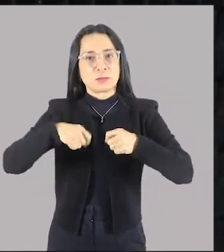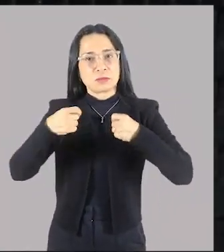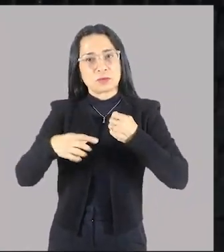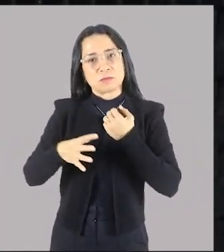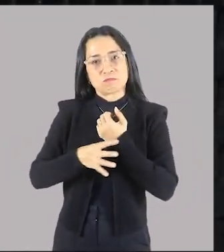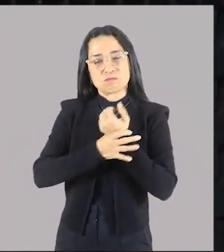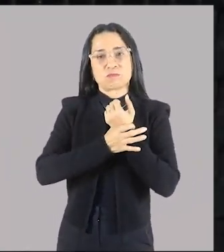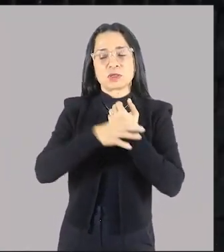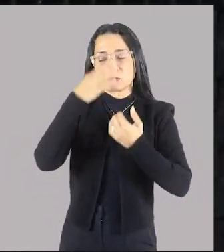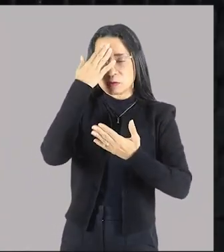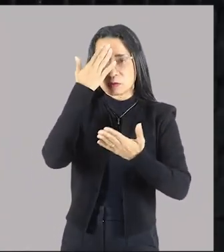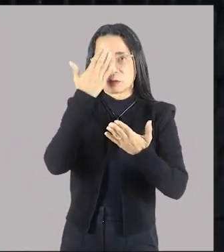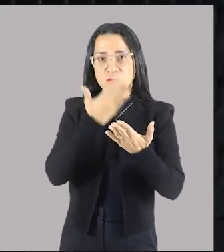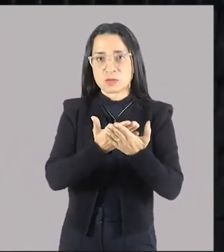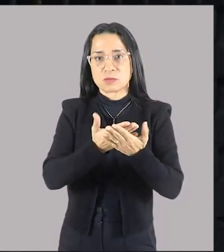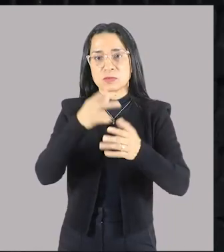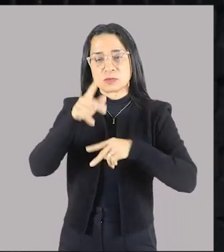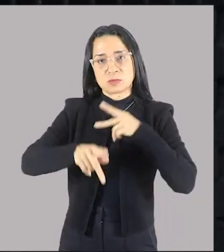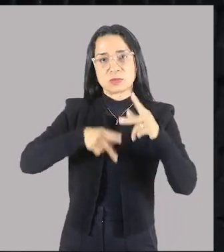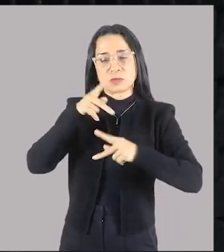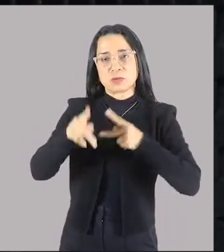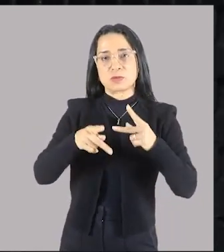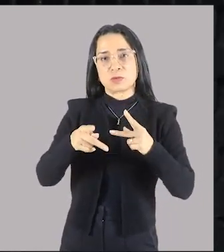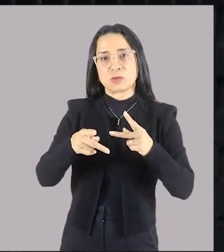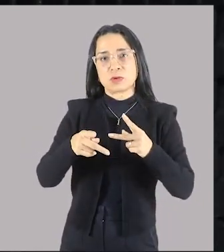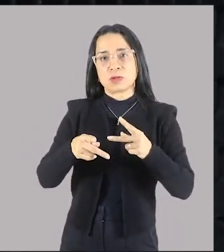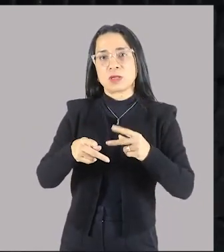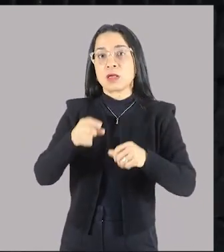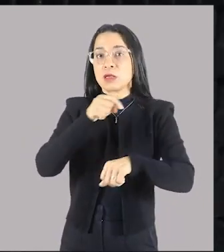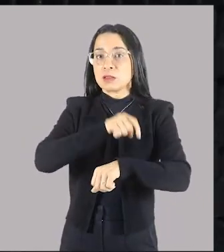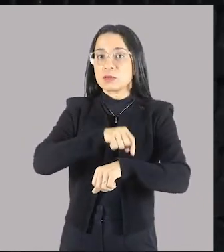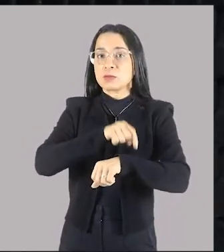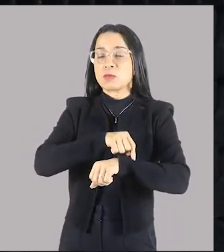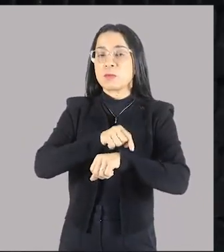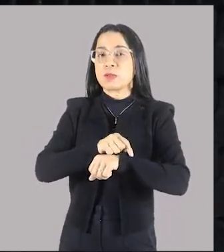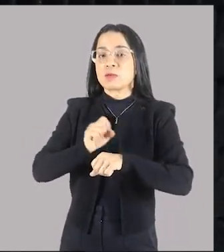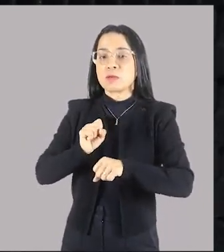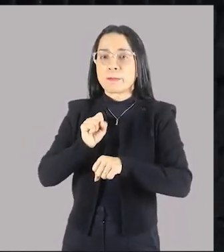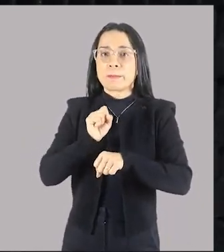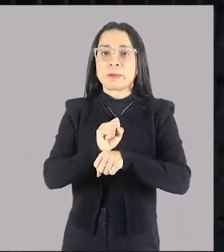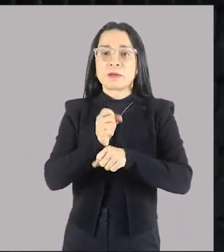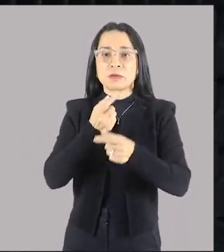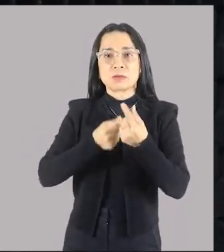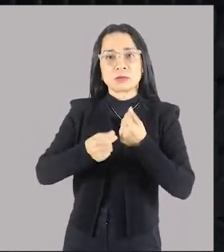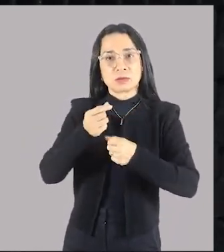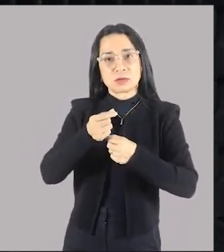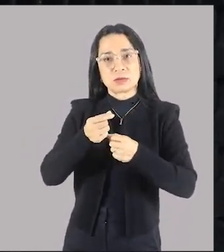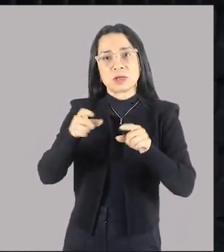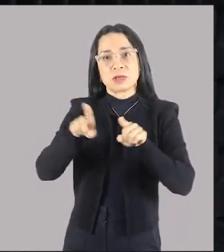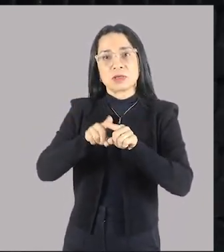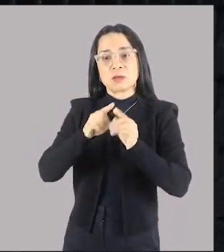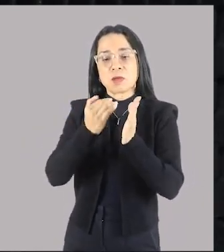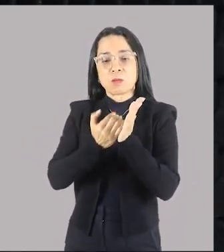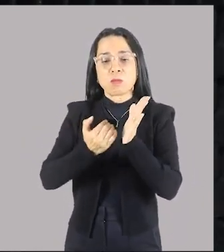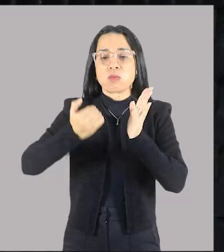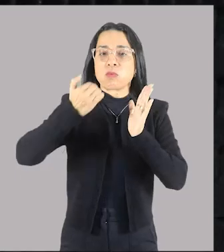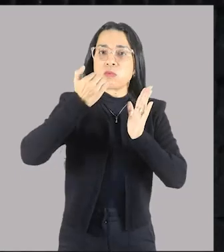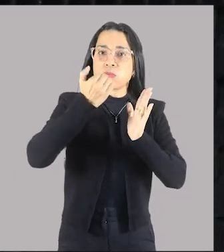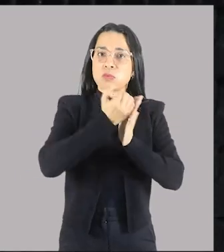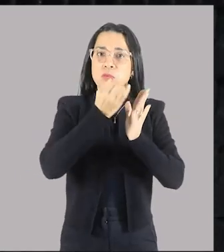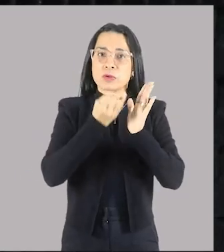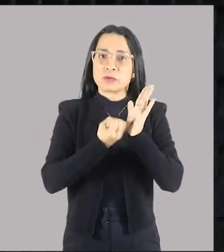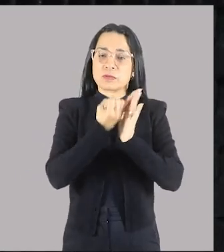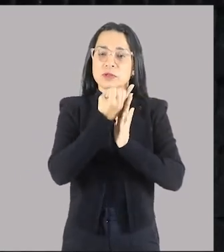econômica e hiperinflação, como heranças basicamente deixadas pelo quê? Pelos governos